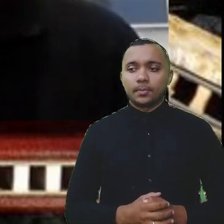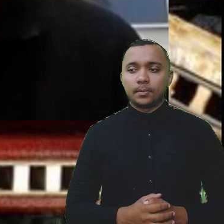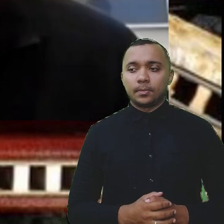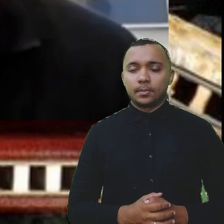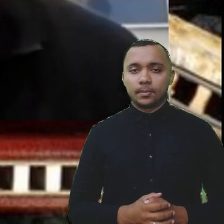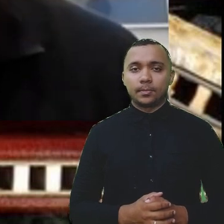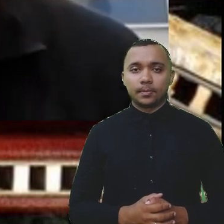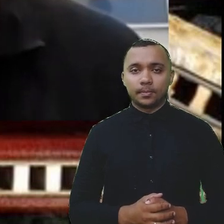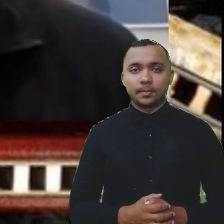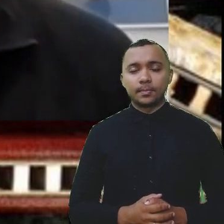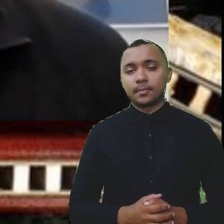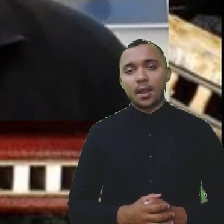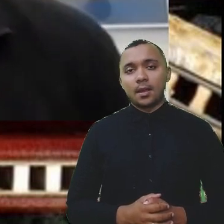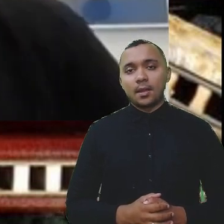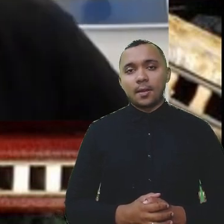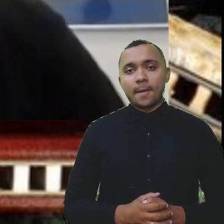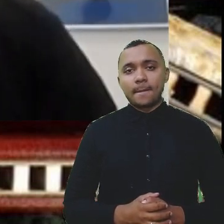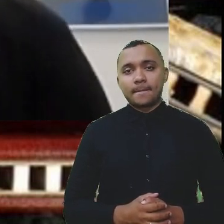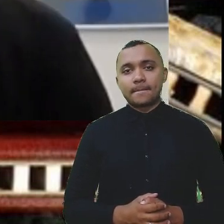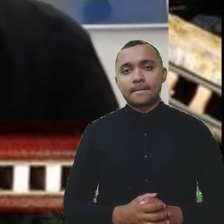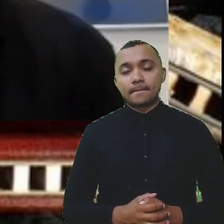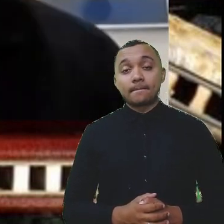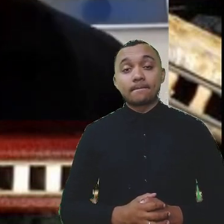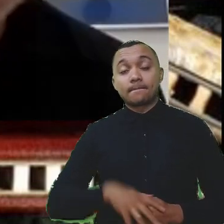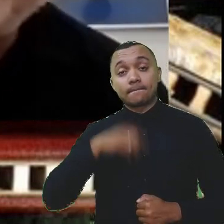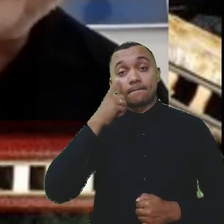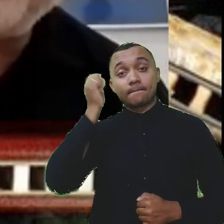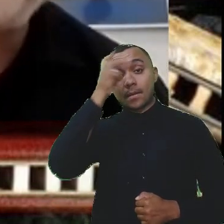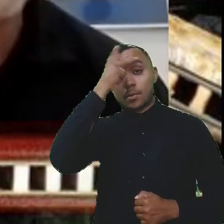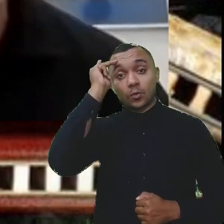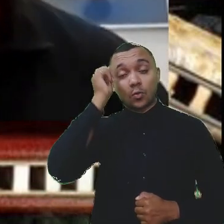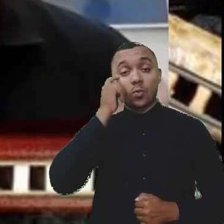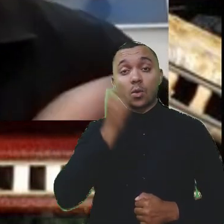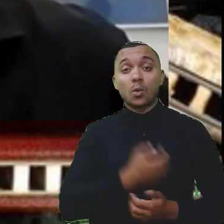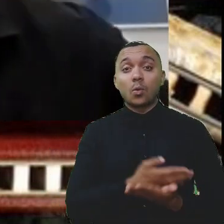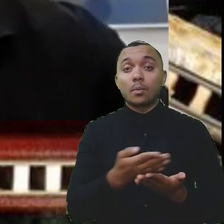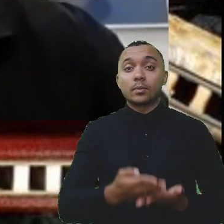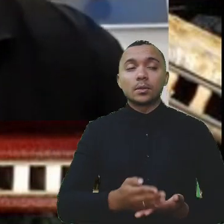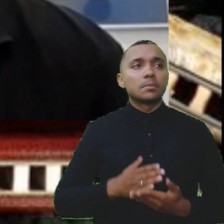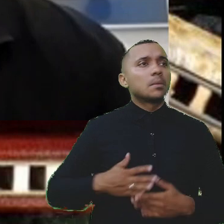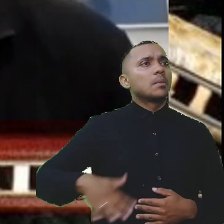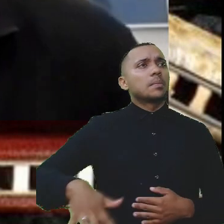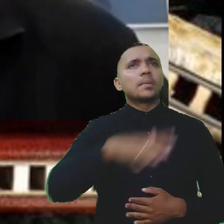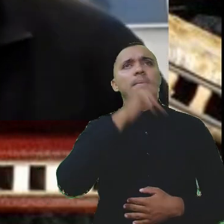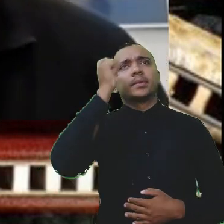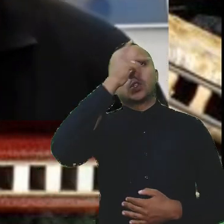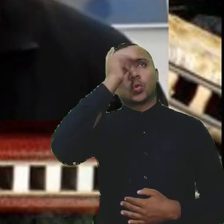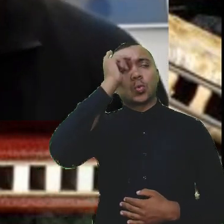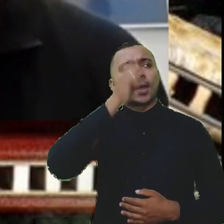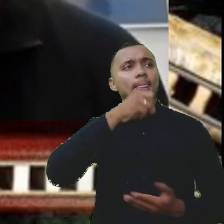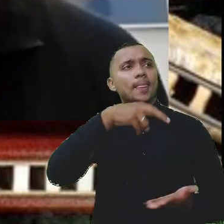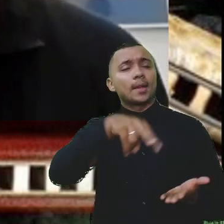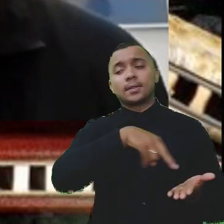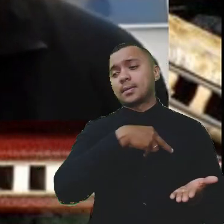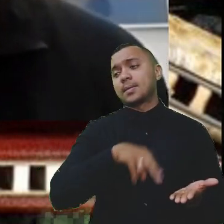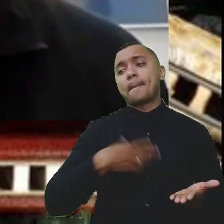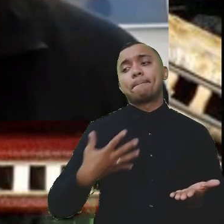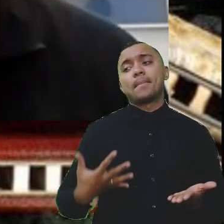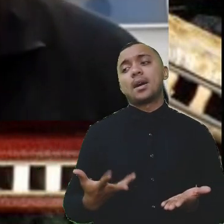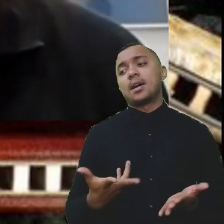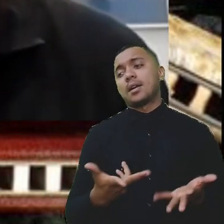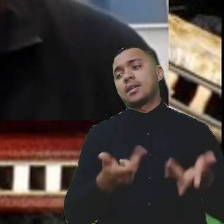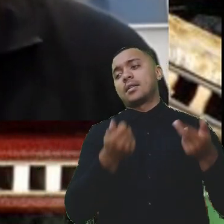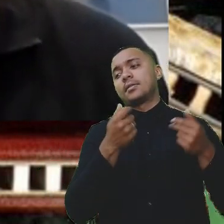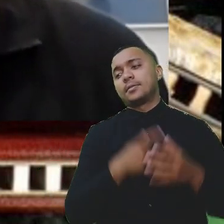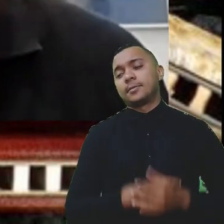Cara, é um negócio assim. E aí eu boto as crianças para fazer assim, ó, e fica todo mundo bailando. É incrível. Então,